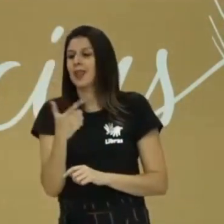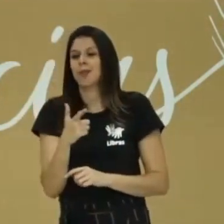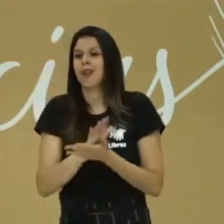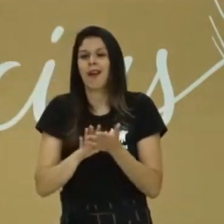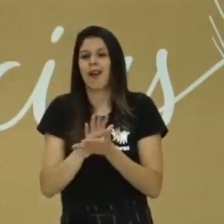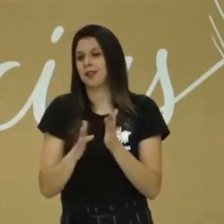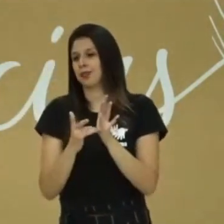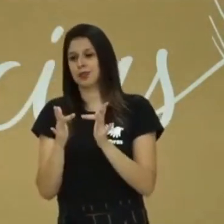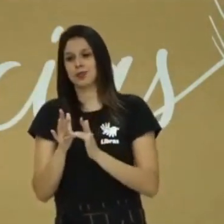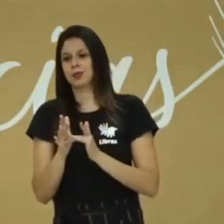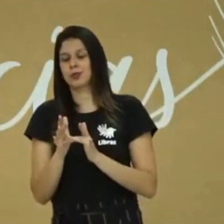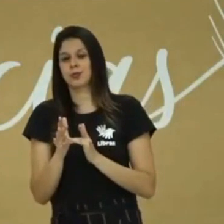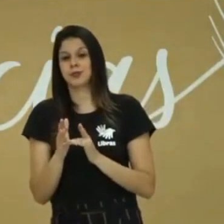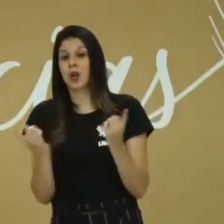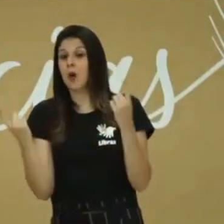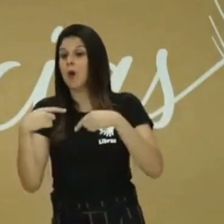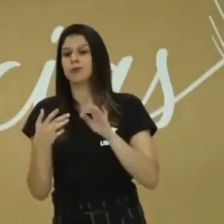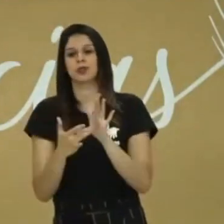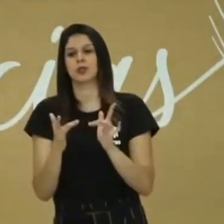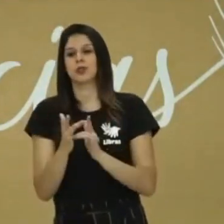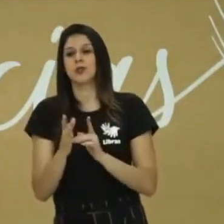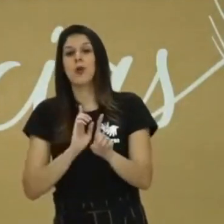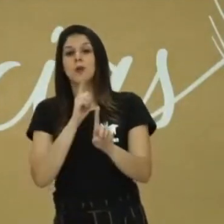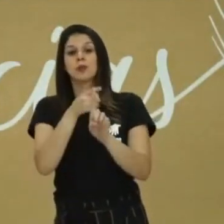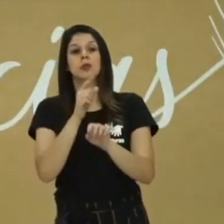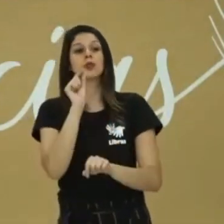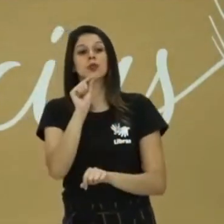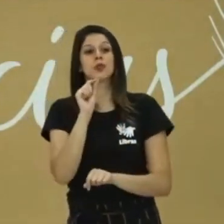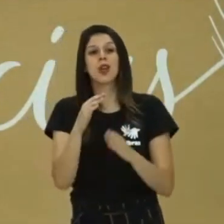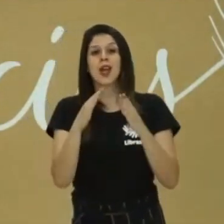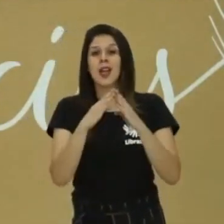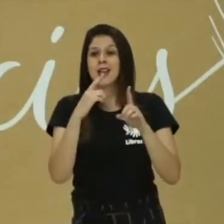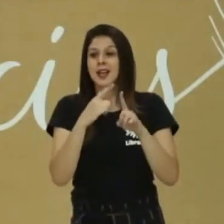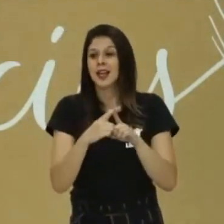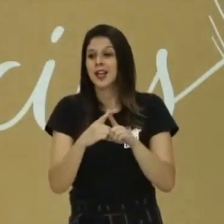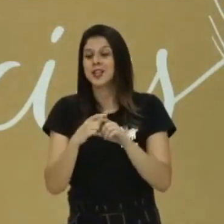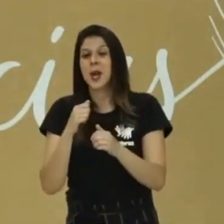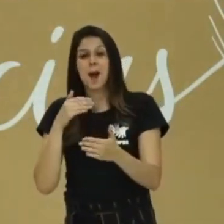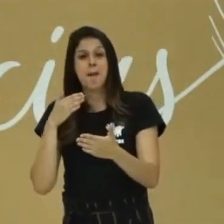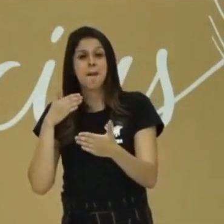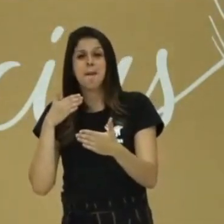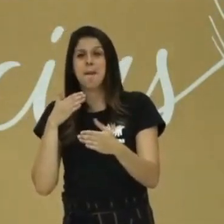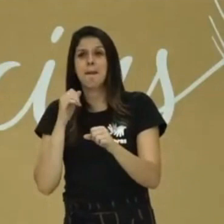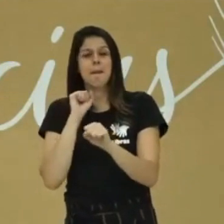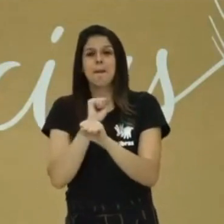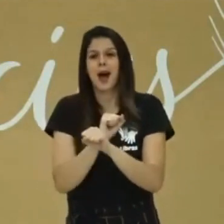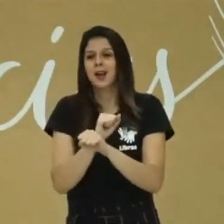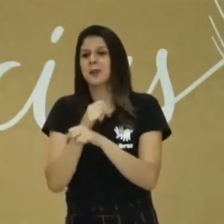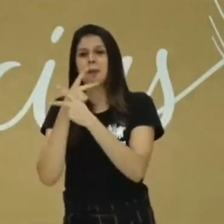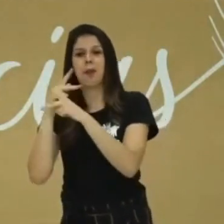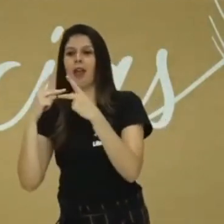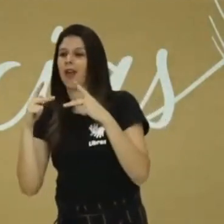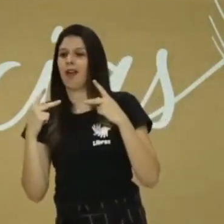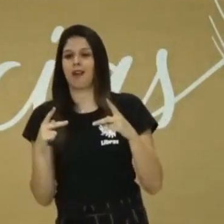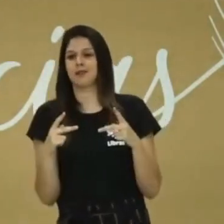nele Oi e o objetivo dele é fazer calar a igreja fazer emudecer a igreja fazer calar a sua